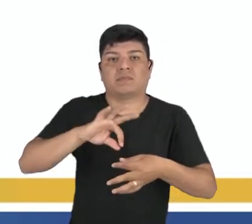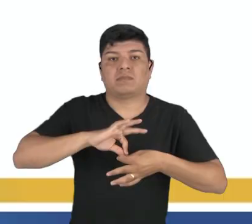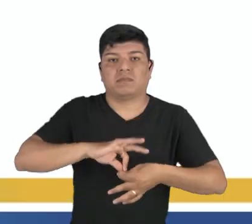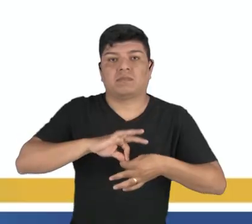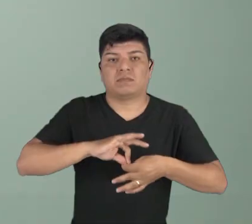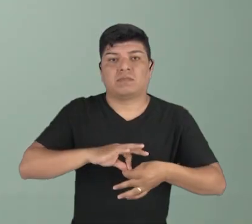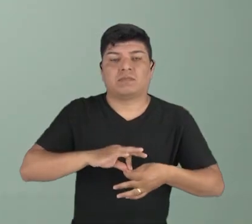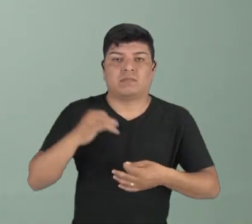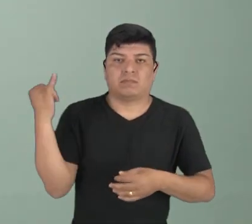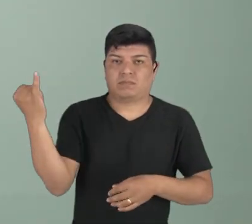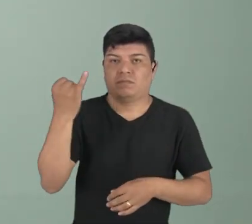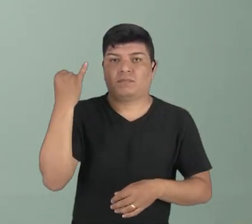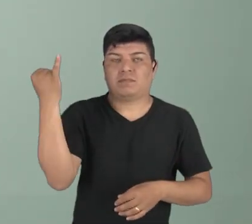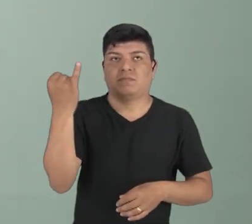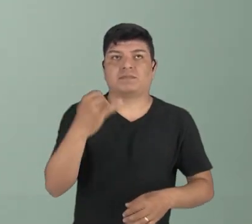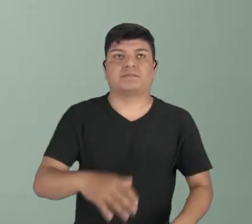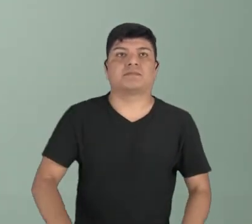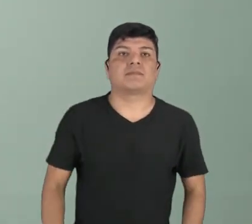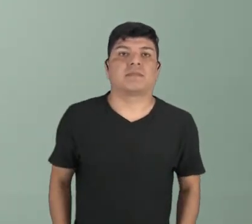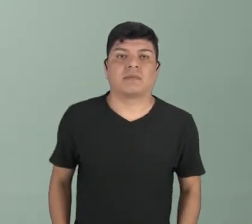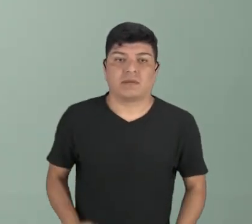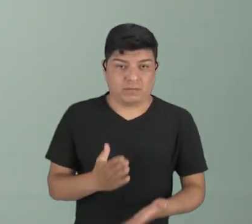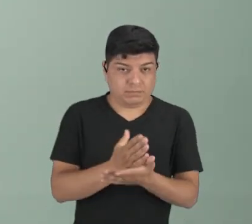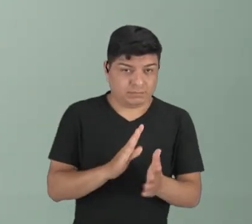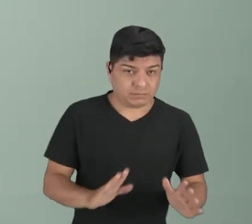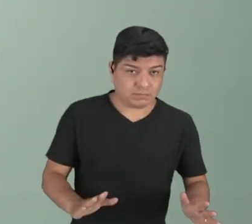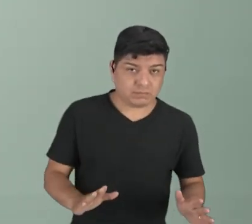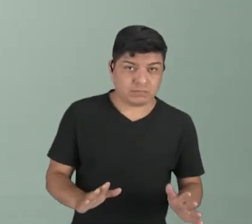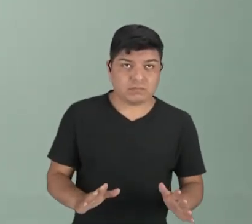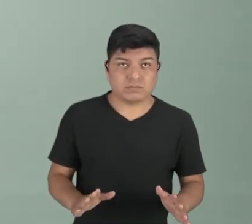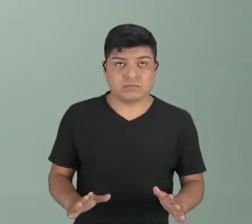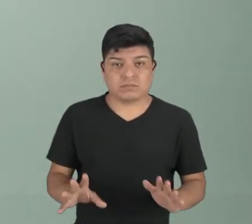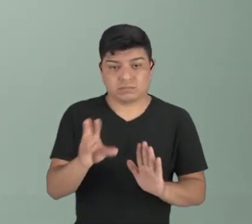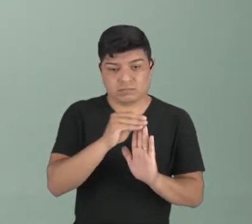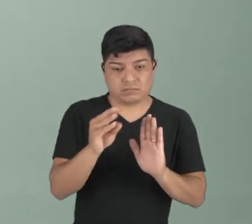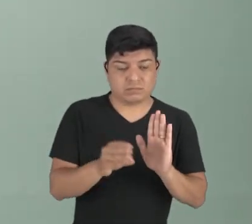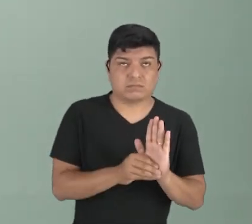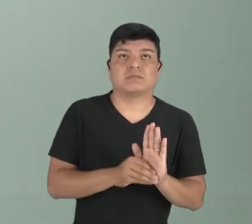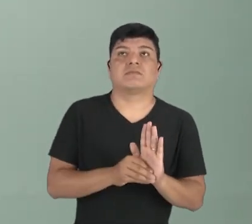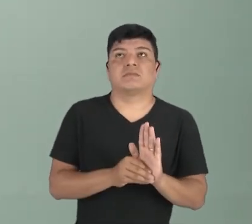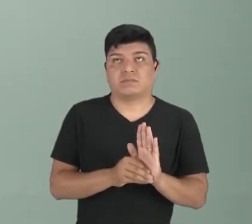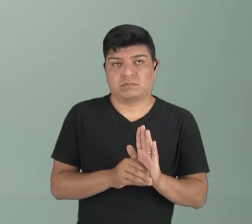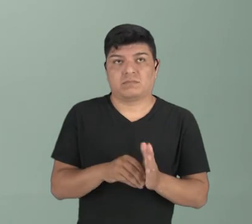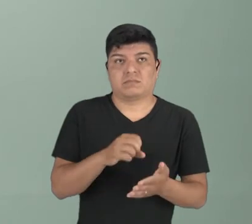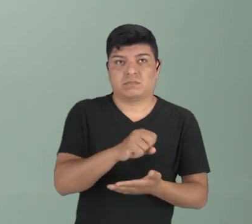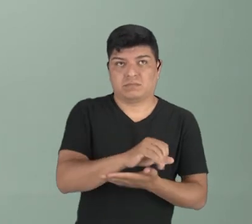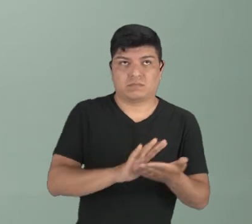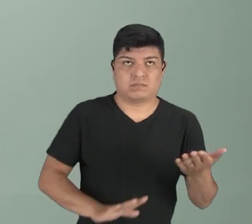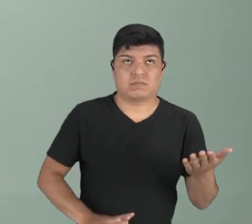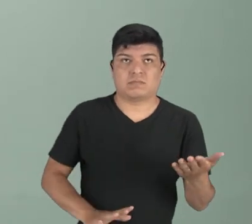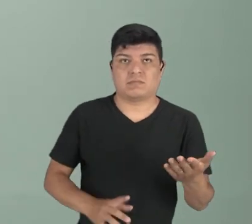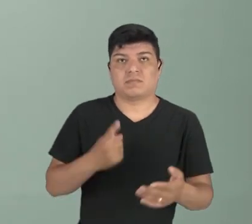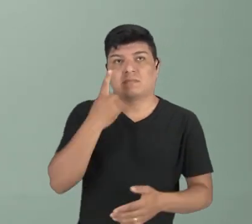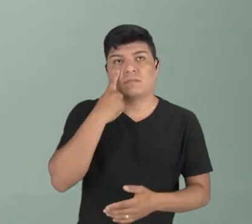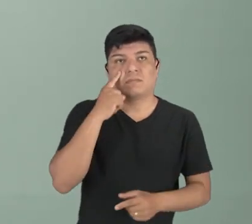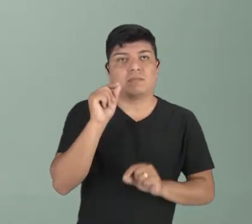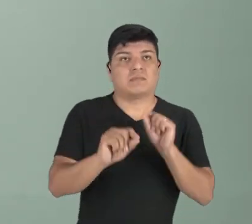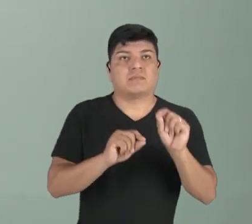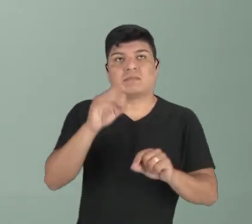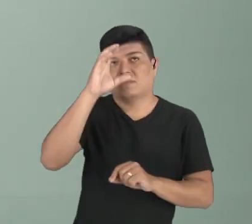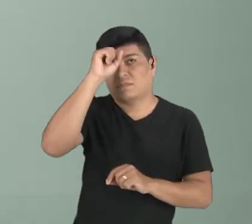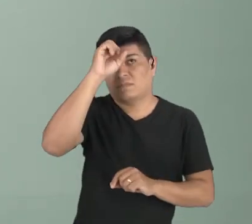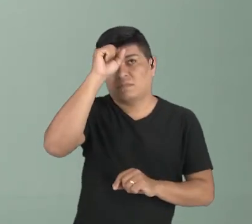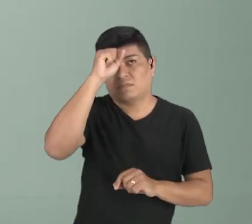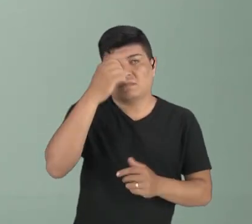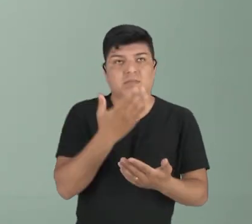espiritual muito forte, tá? Terminamos nosso conteúdo teórico, vamos agora exercitar e ver o que aprendemos na